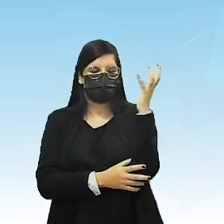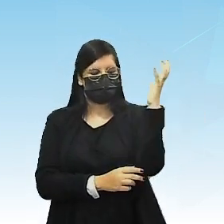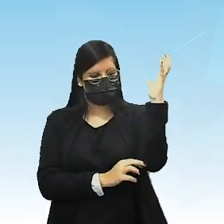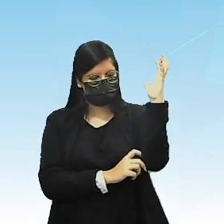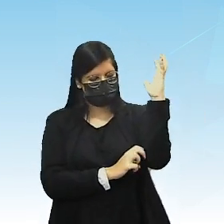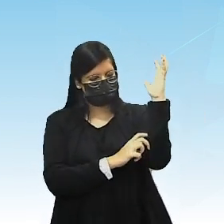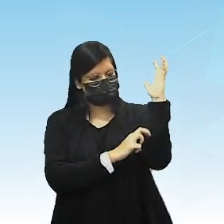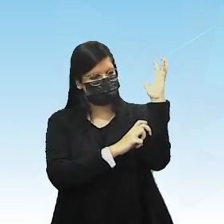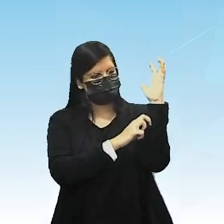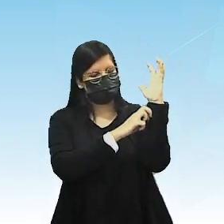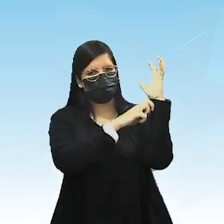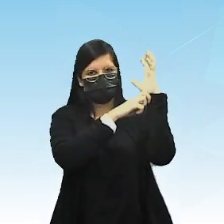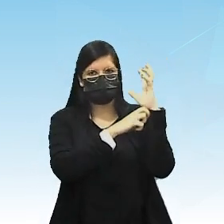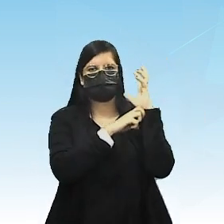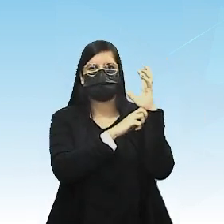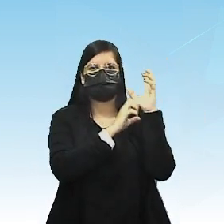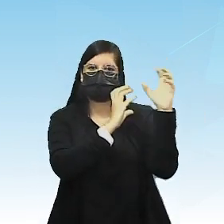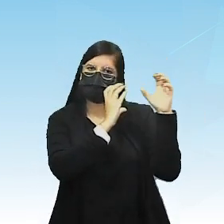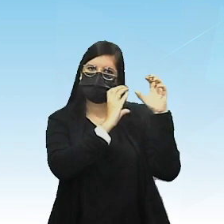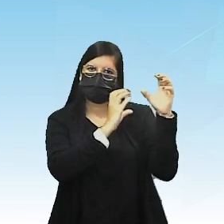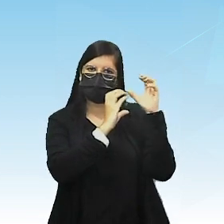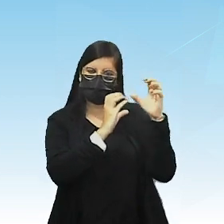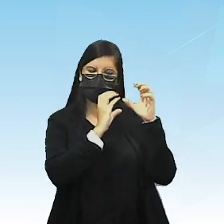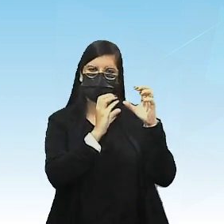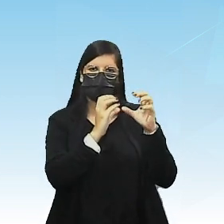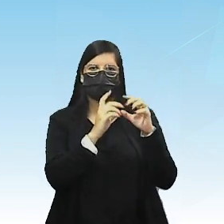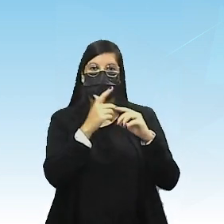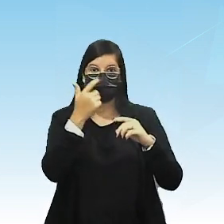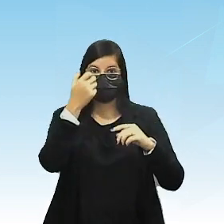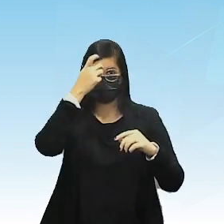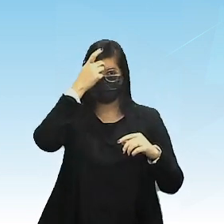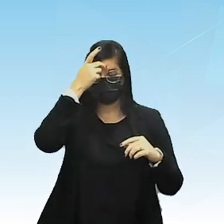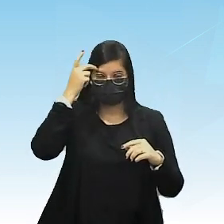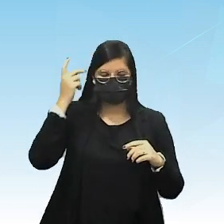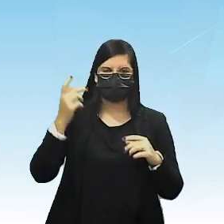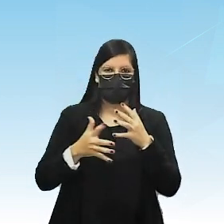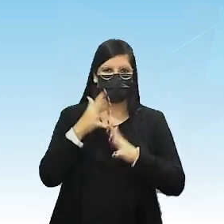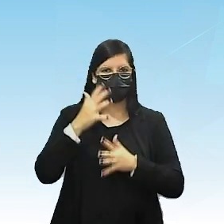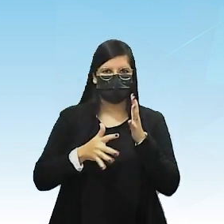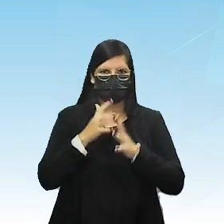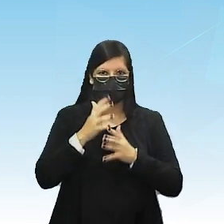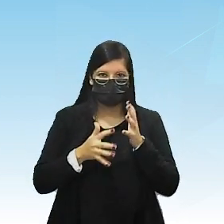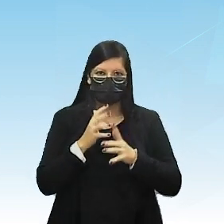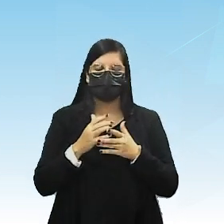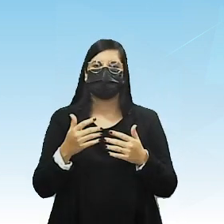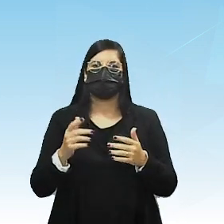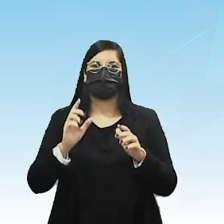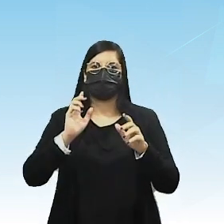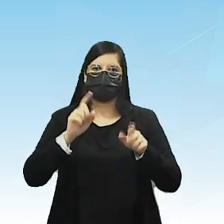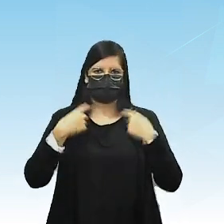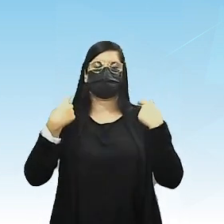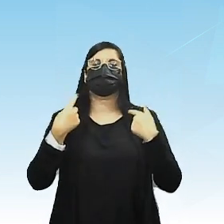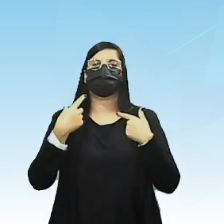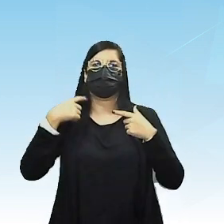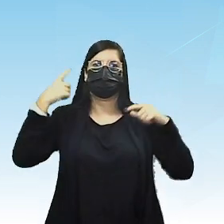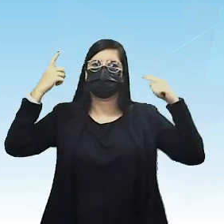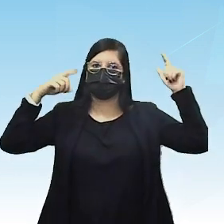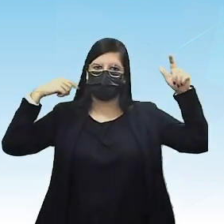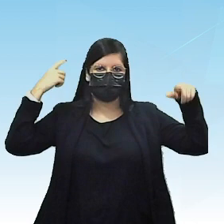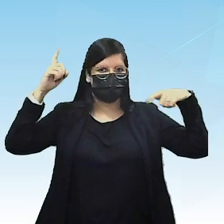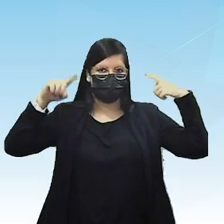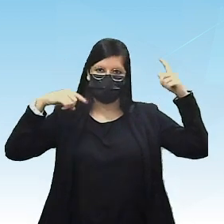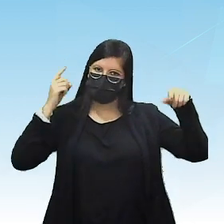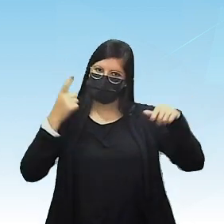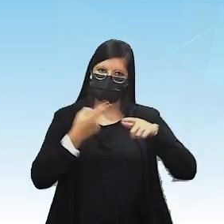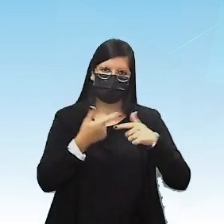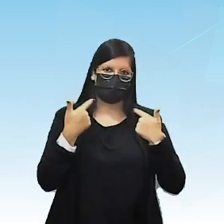alguém atrapalhar o seu momento, o palhaço hipnotiza e bate na pessoa até que ela ria de suas palhaçadas. Então, como ele enlouqueceu, né, porque viu que